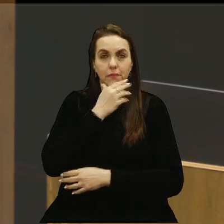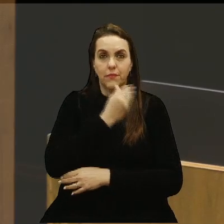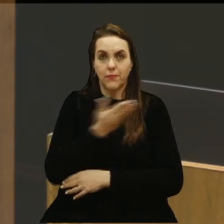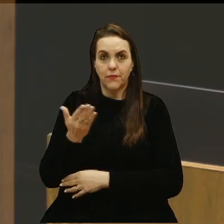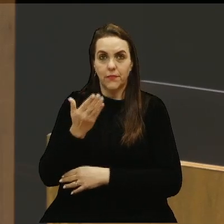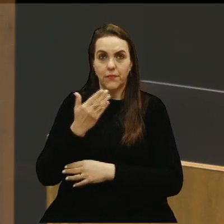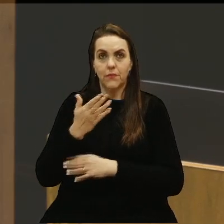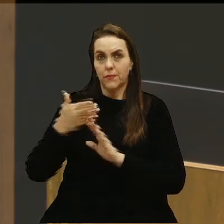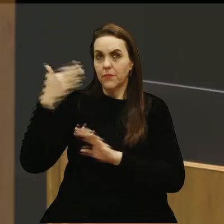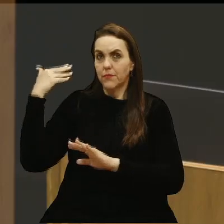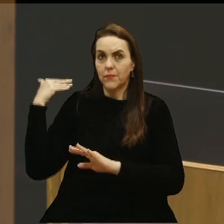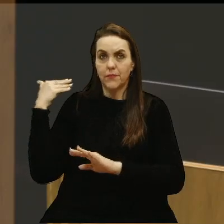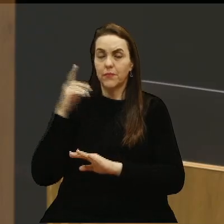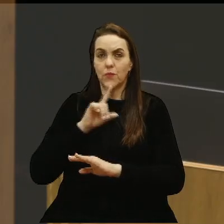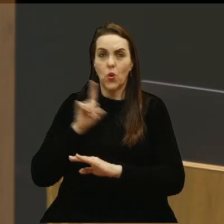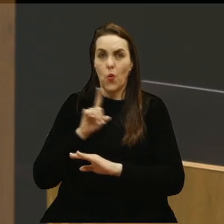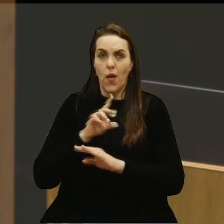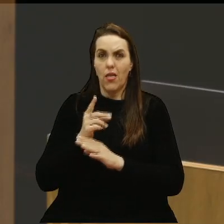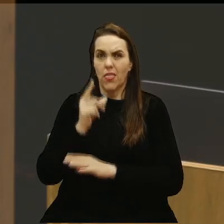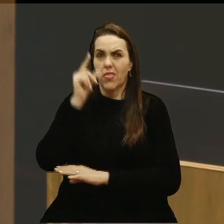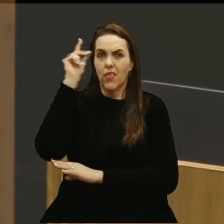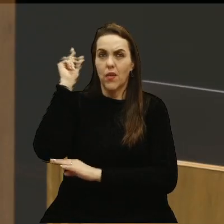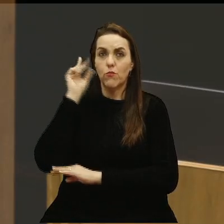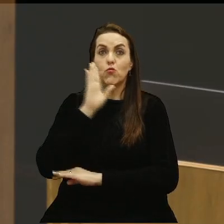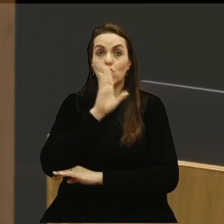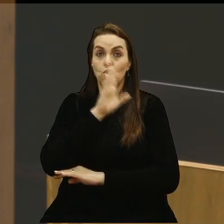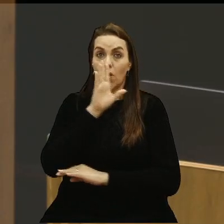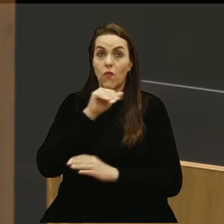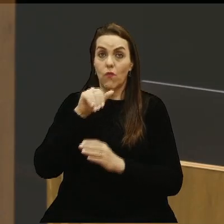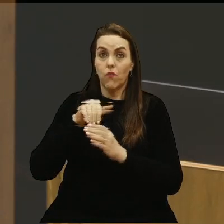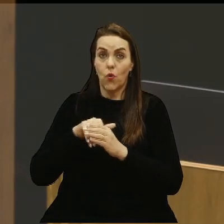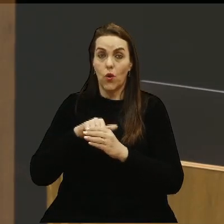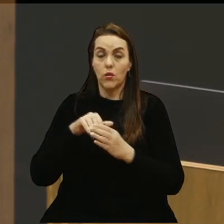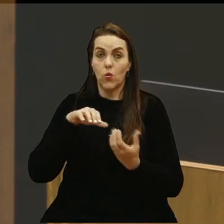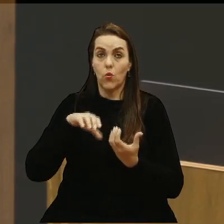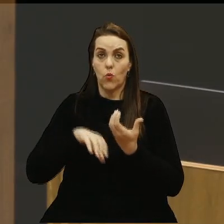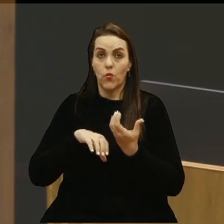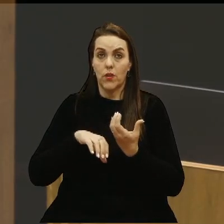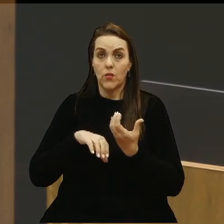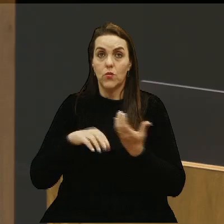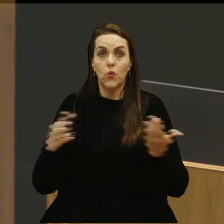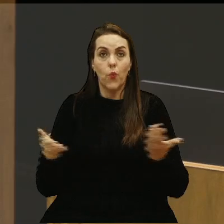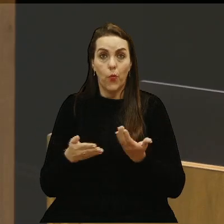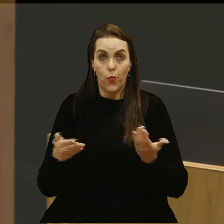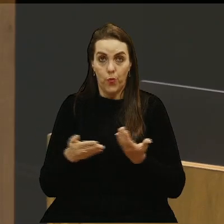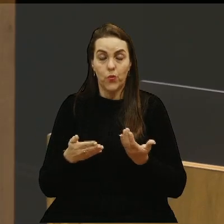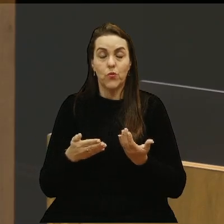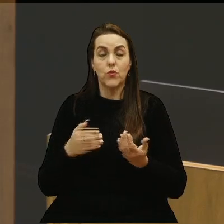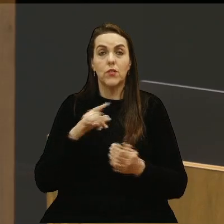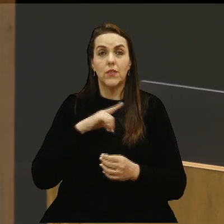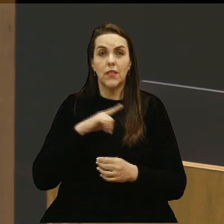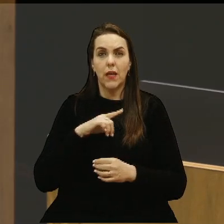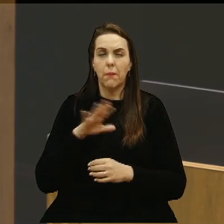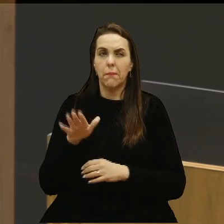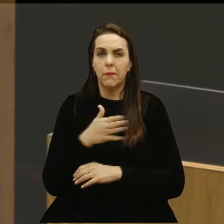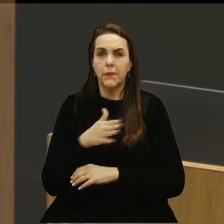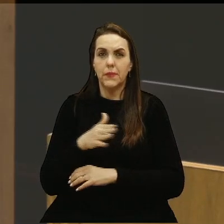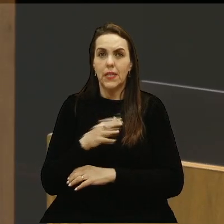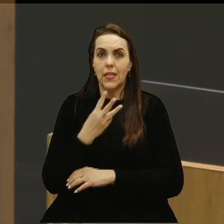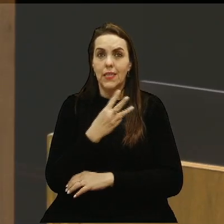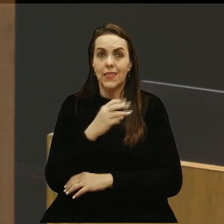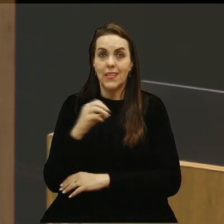tão distante, isso já foi votado no Congresso Nacional. Hoje, nós temos cerca de